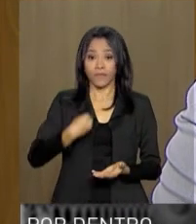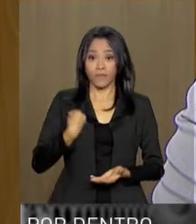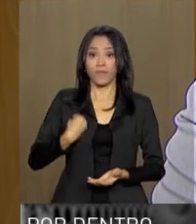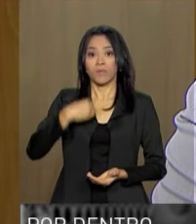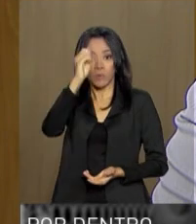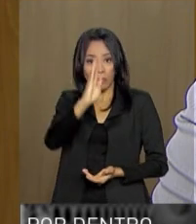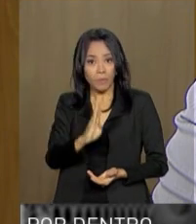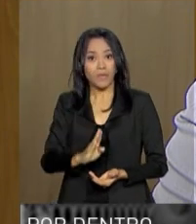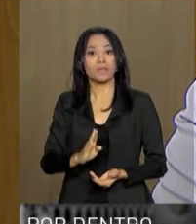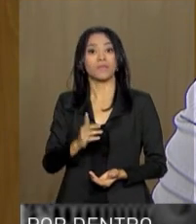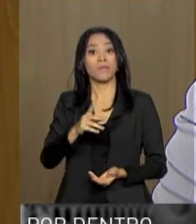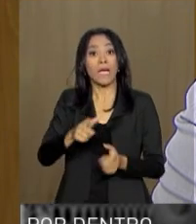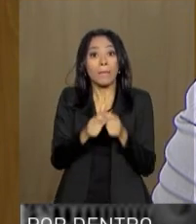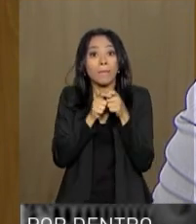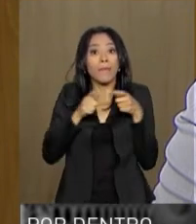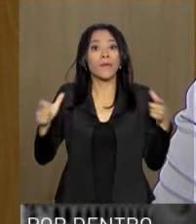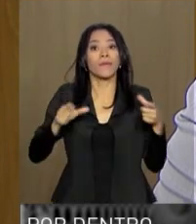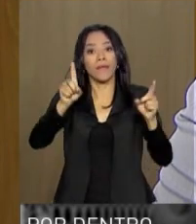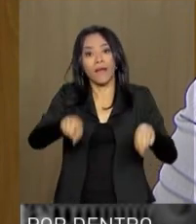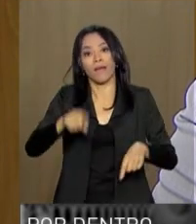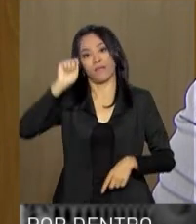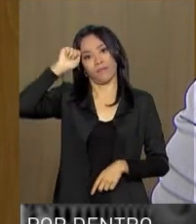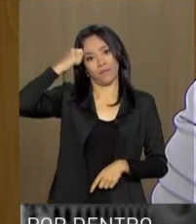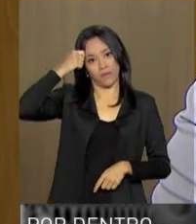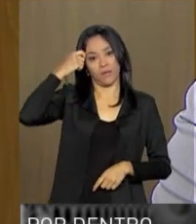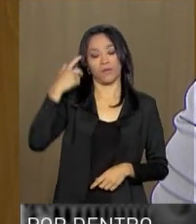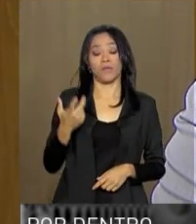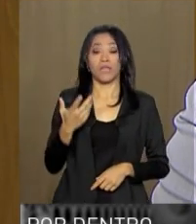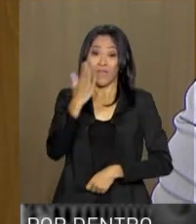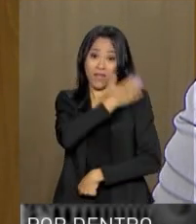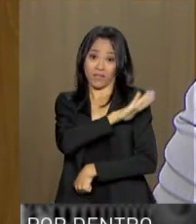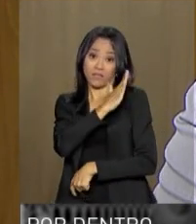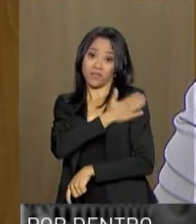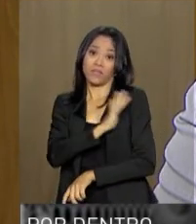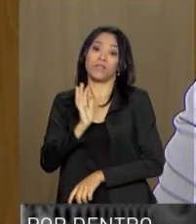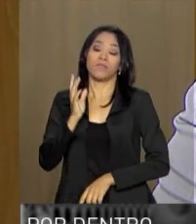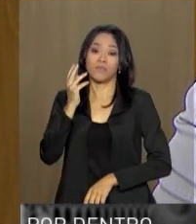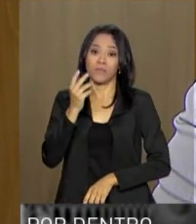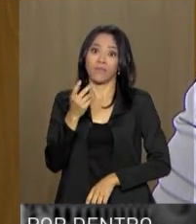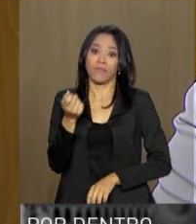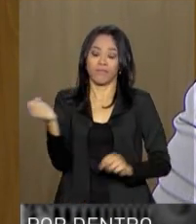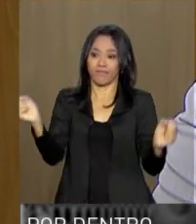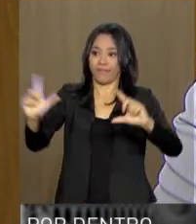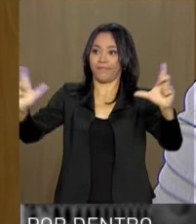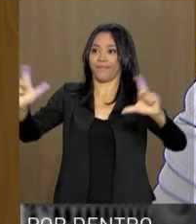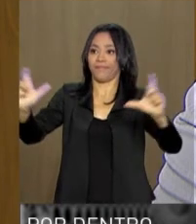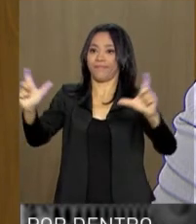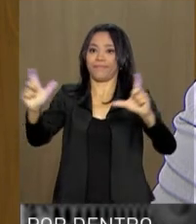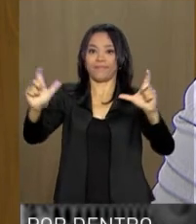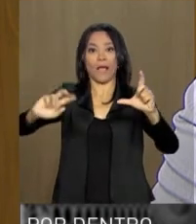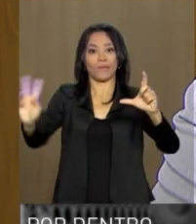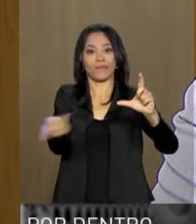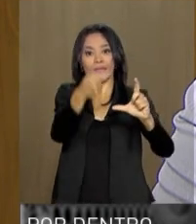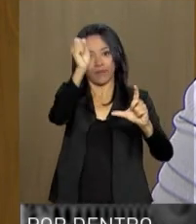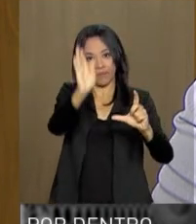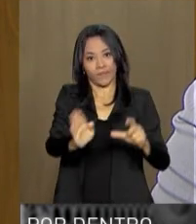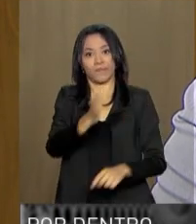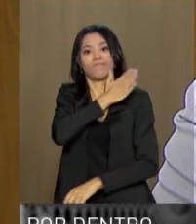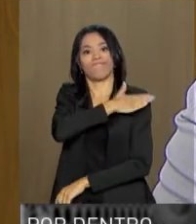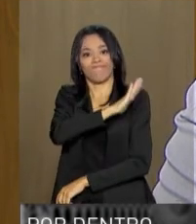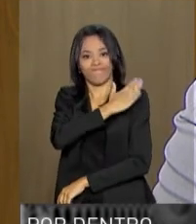são de de negros né o racismo nós vemos hoje latente no no país